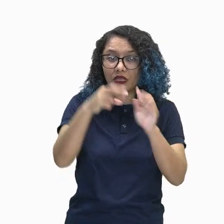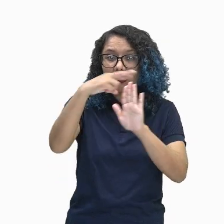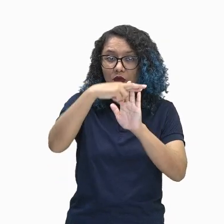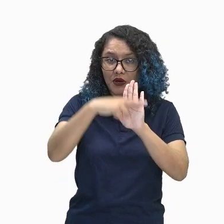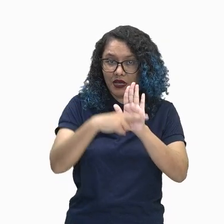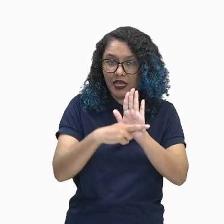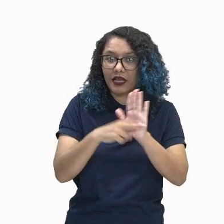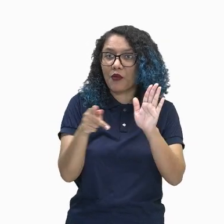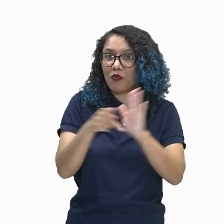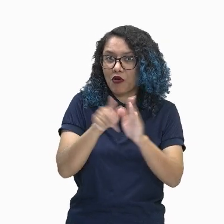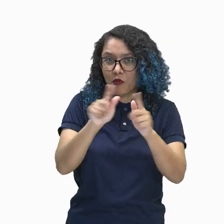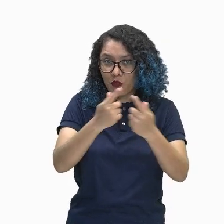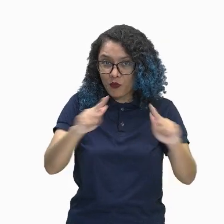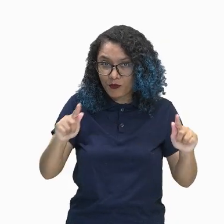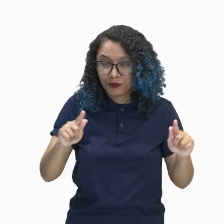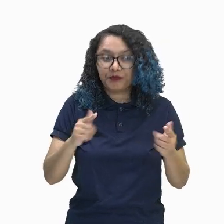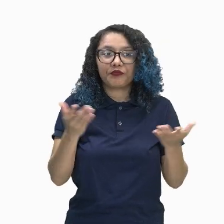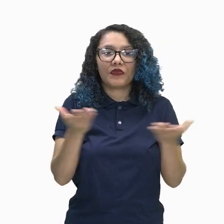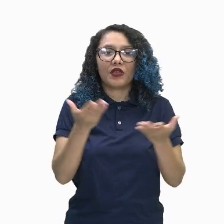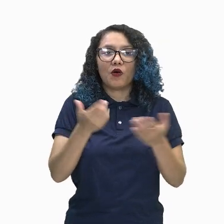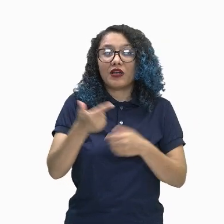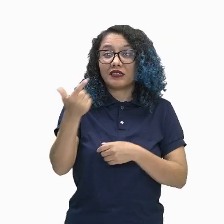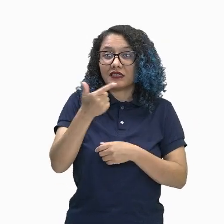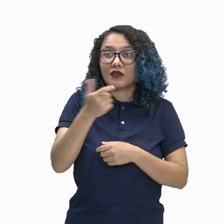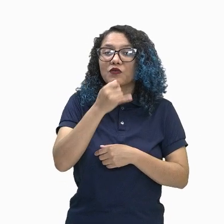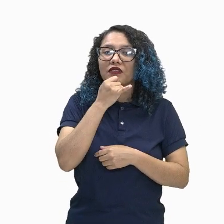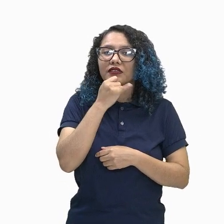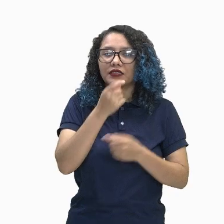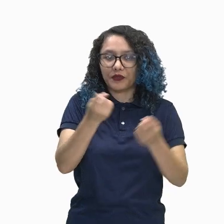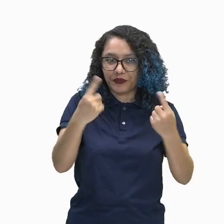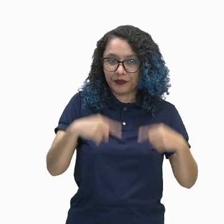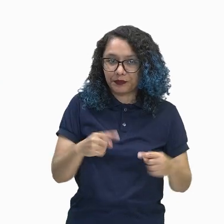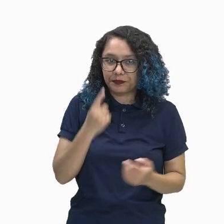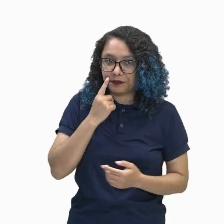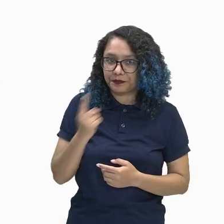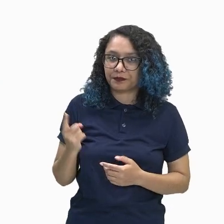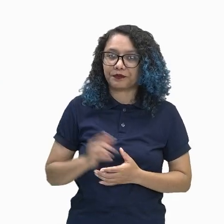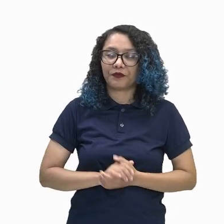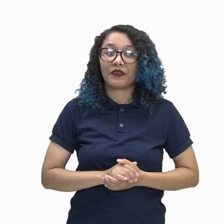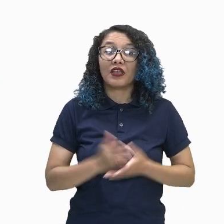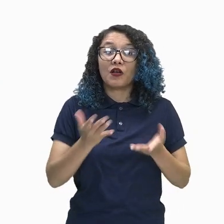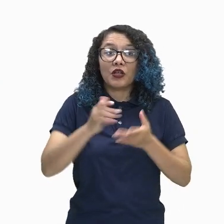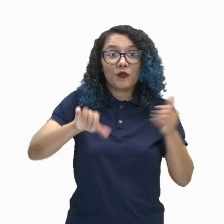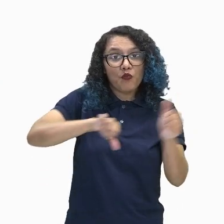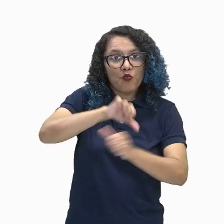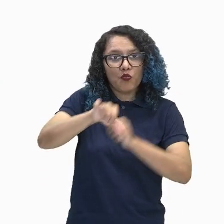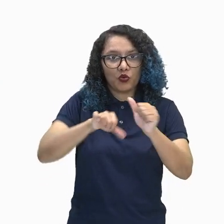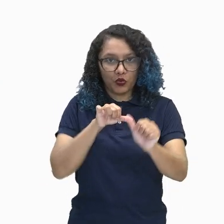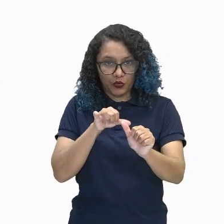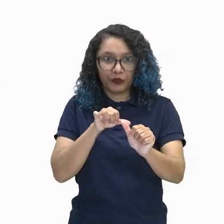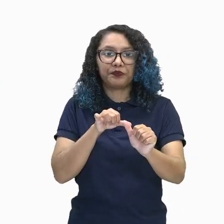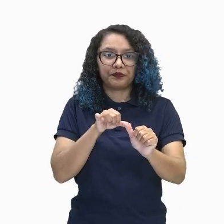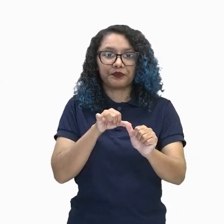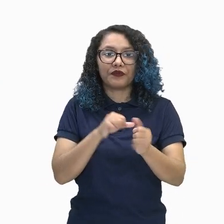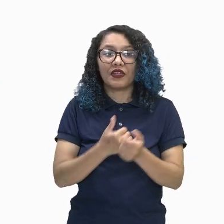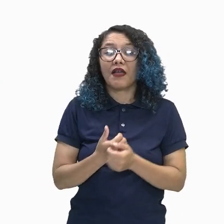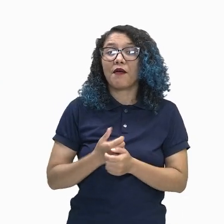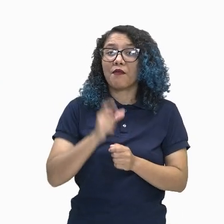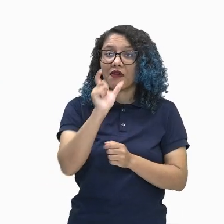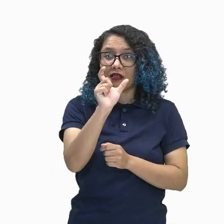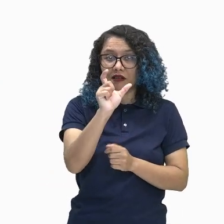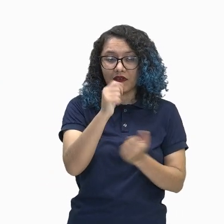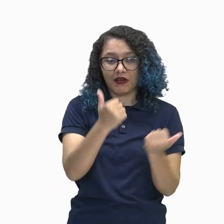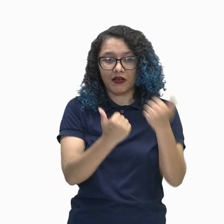gramatical. Agora, o segundo exemplo. Percebam que no segundo exemplo, o que nós fizemos? Nós trocamos a palavra canetas